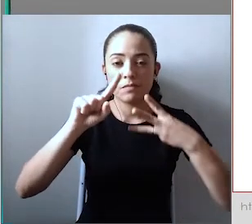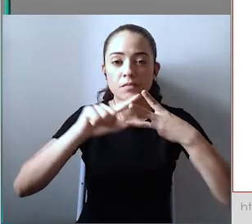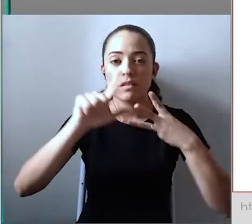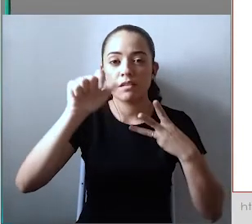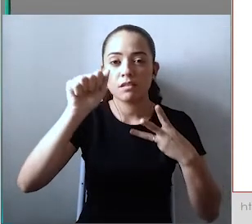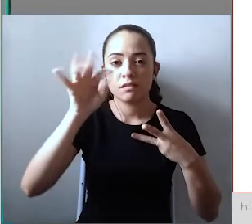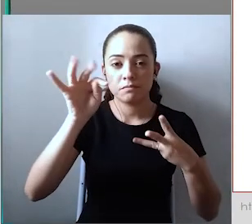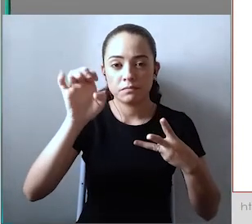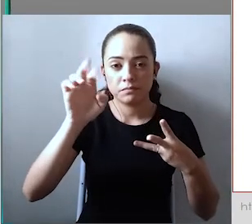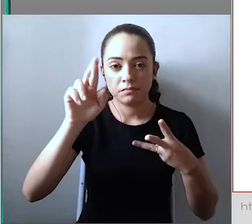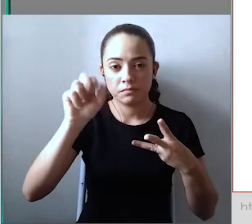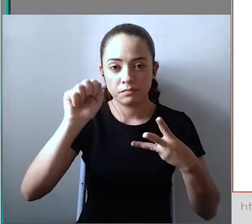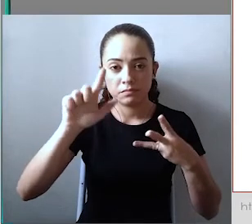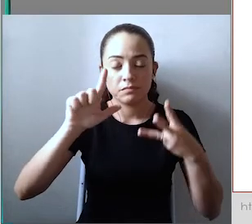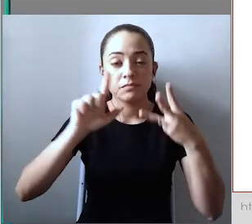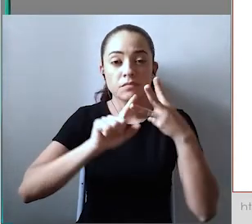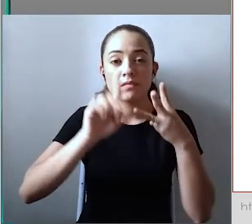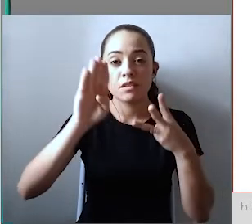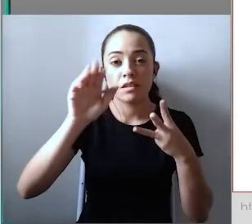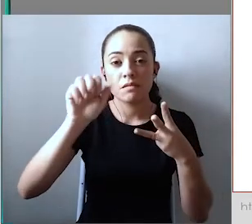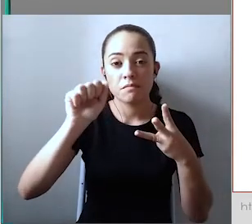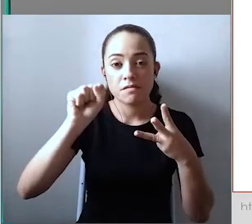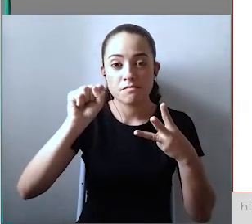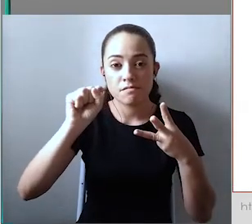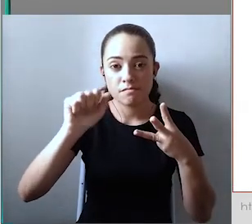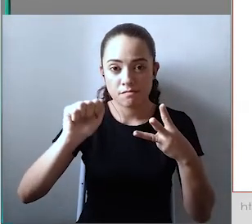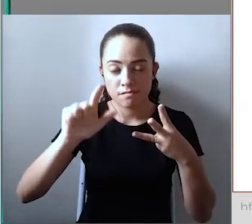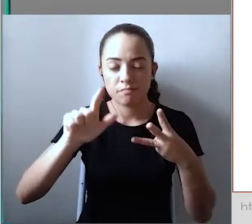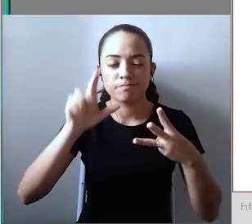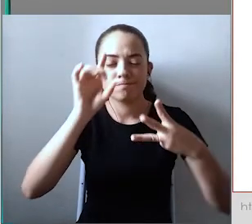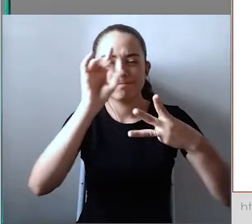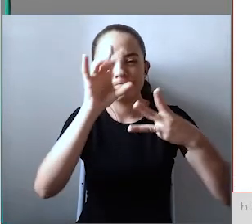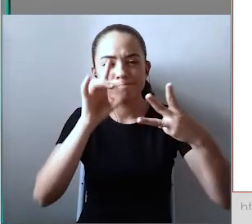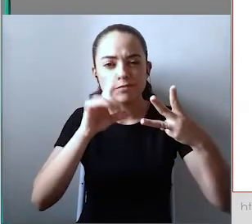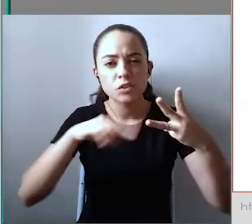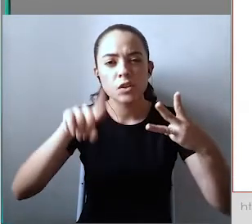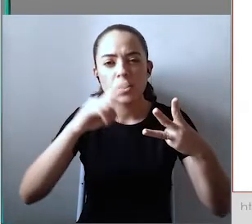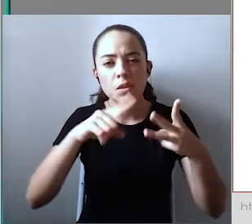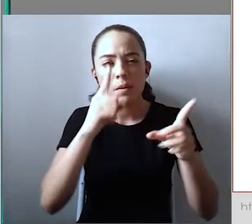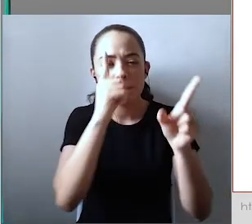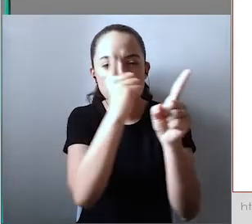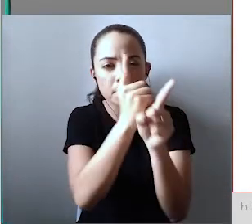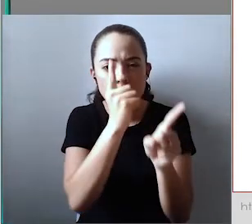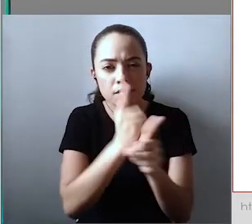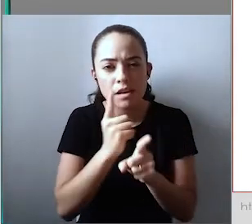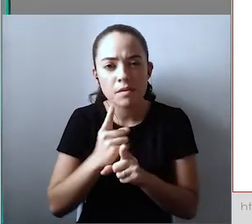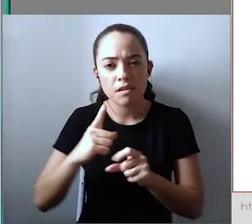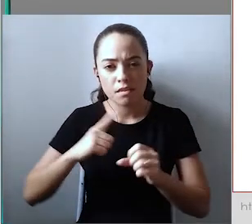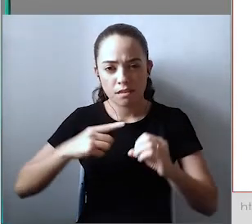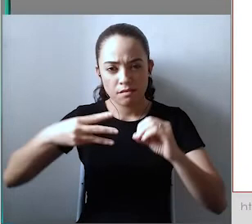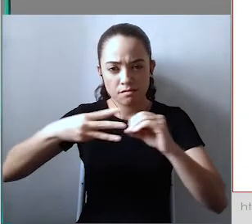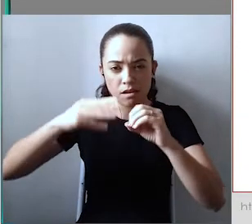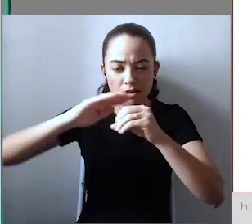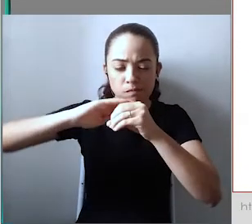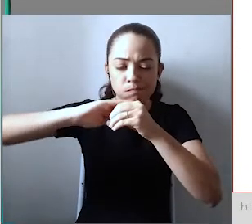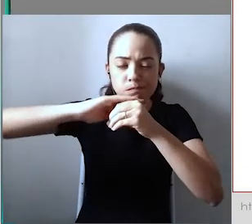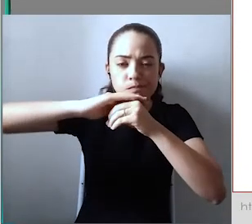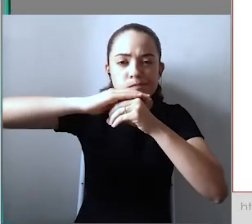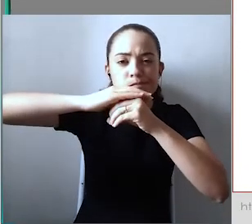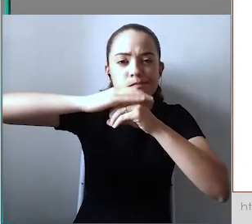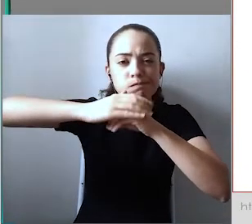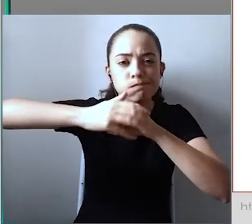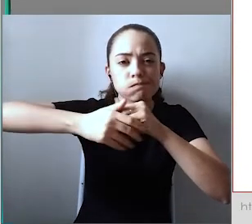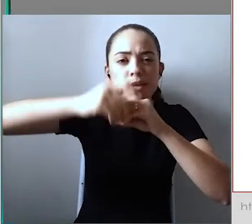lateral e a basal. Para cada uma destas superfícies, pode-se verificar que a membrana celular é capaz